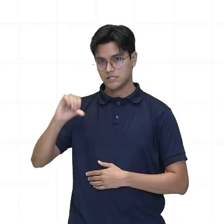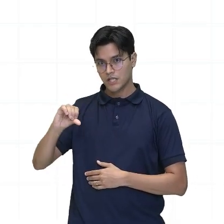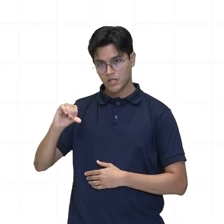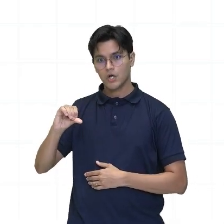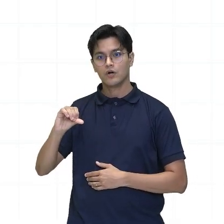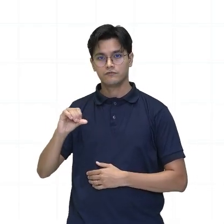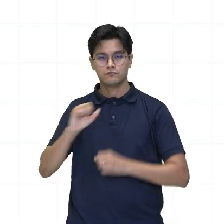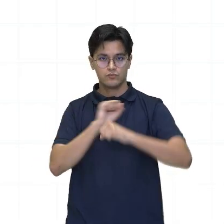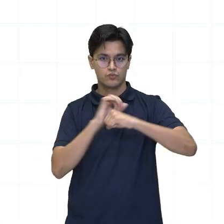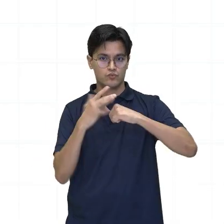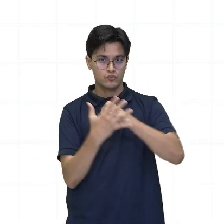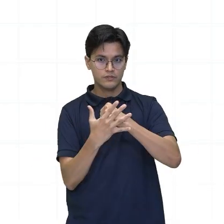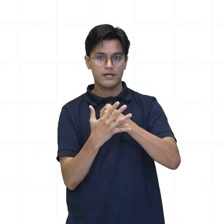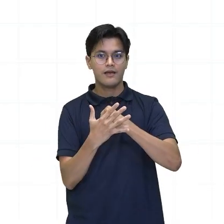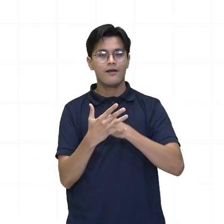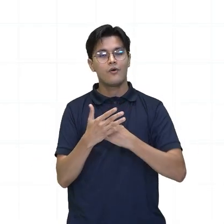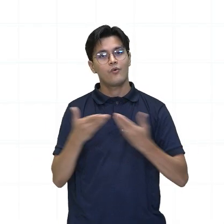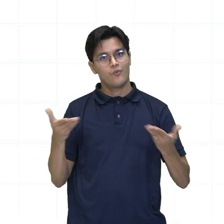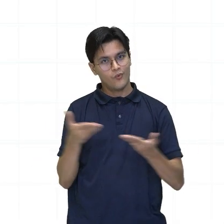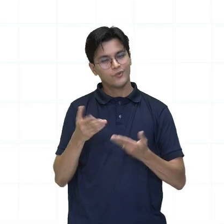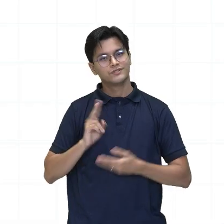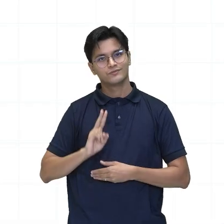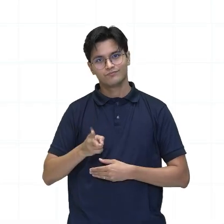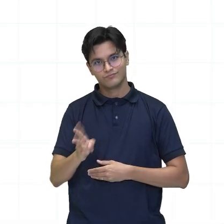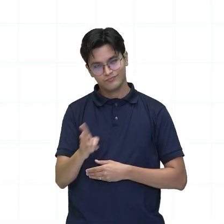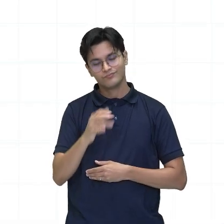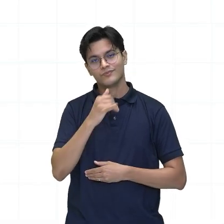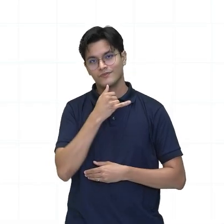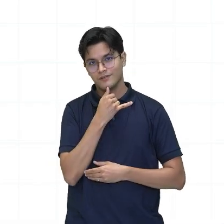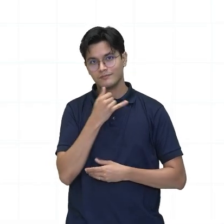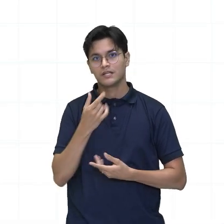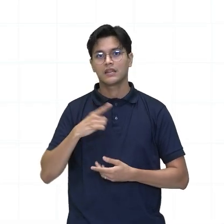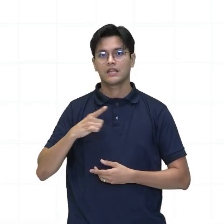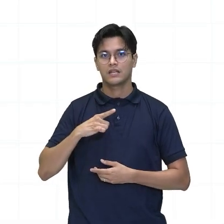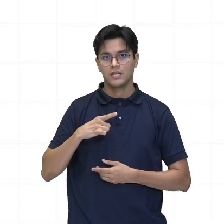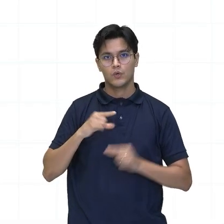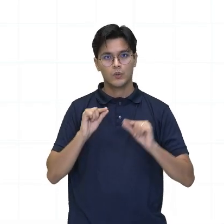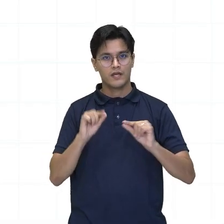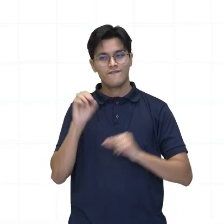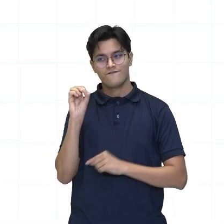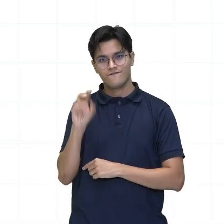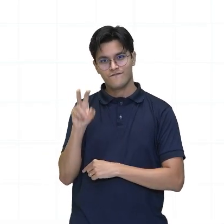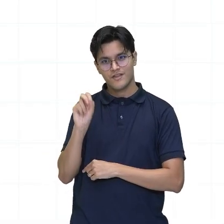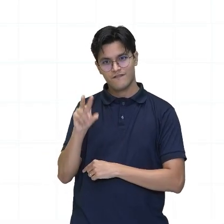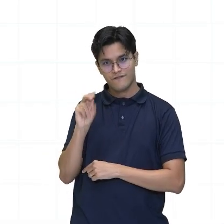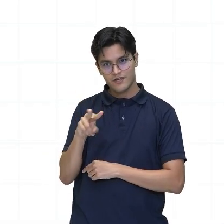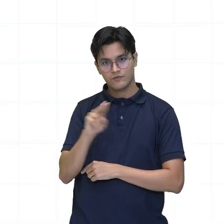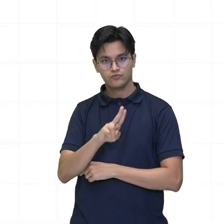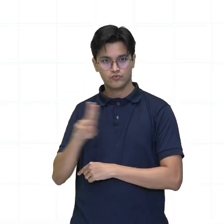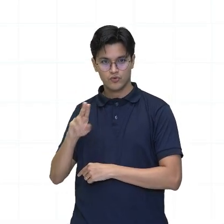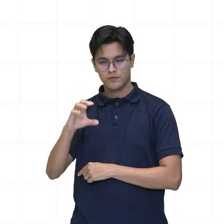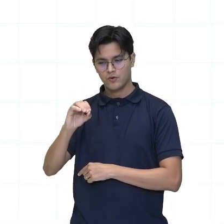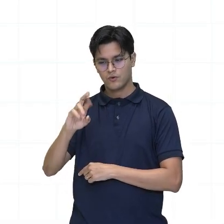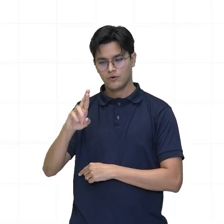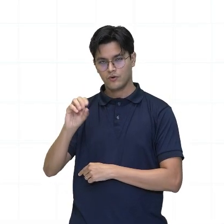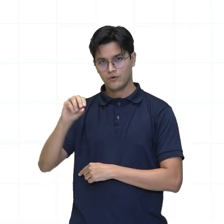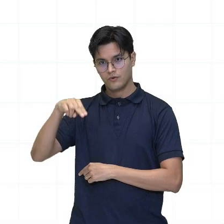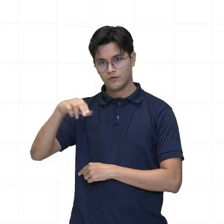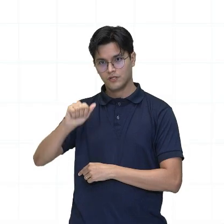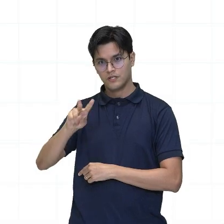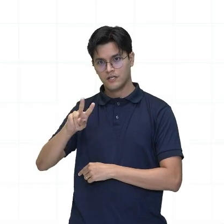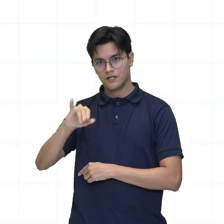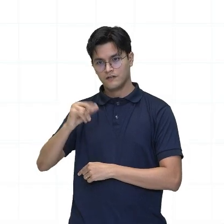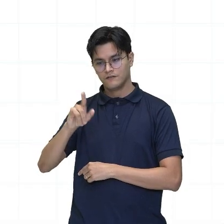Covid-19 entre nós. Né? O micro-organismo ele é um vírus que é chamado de coronavírus